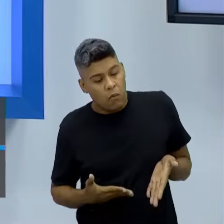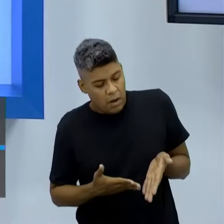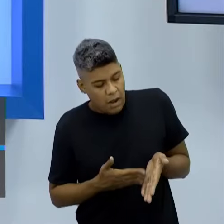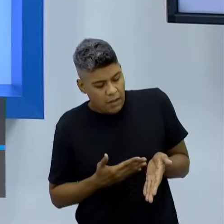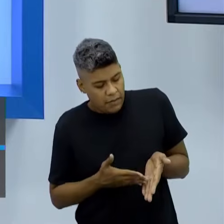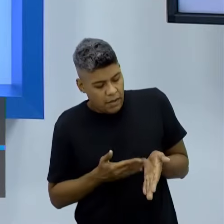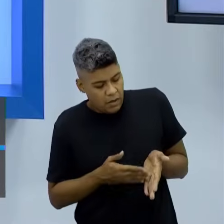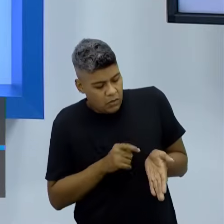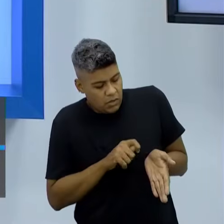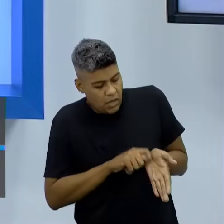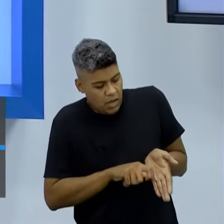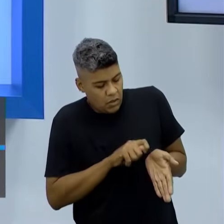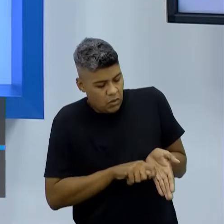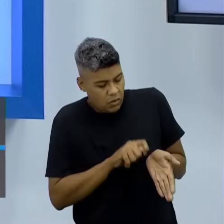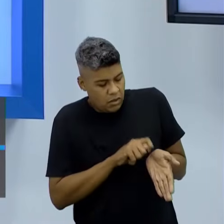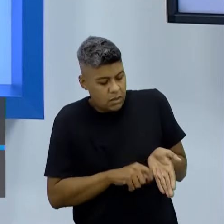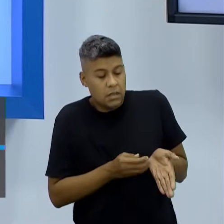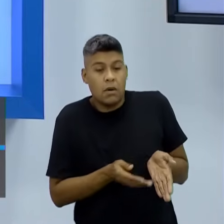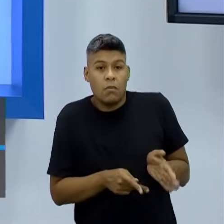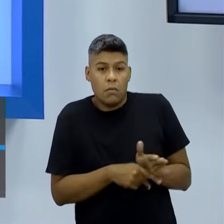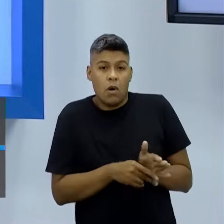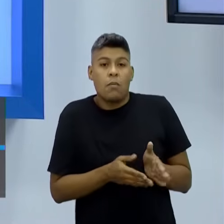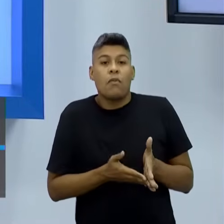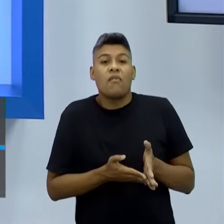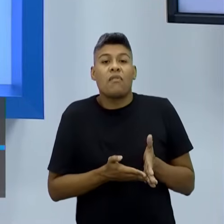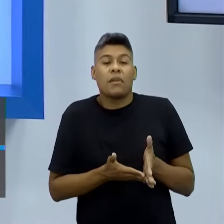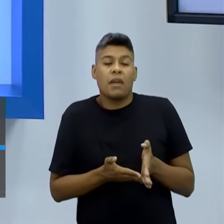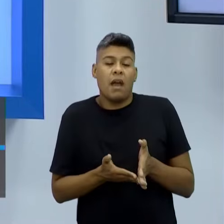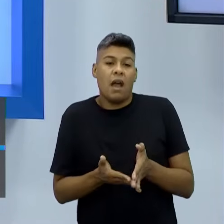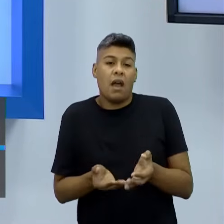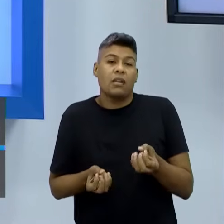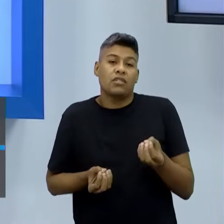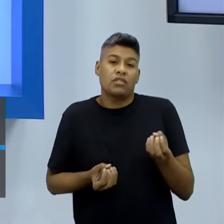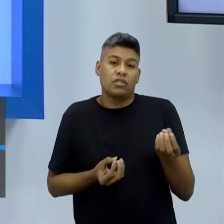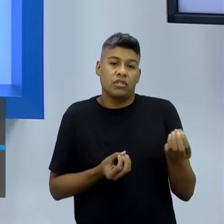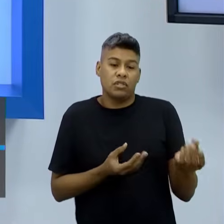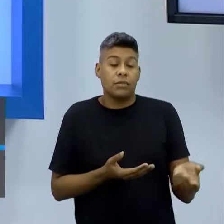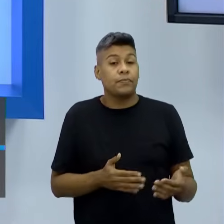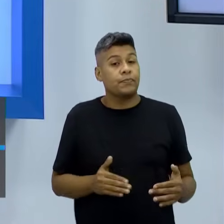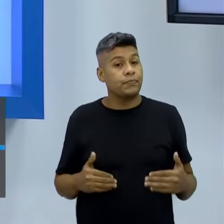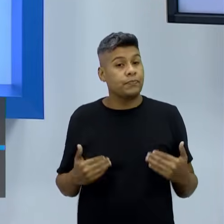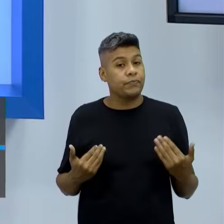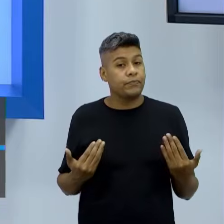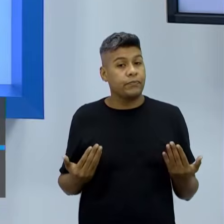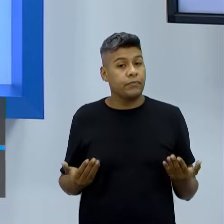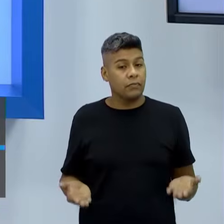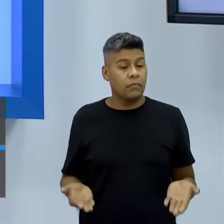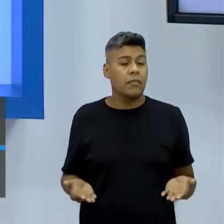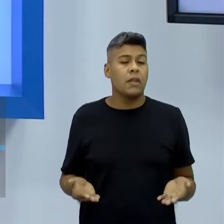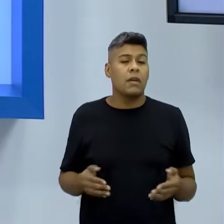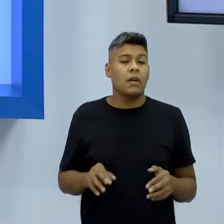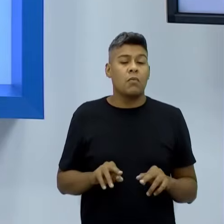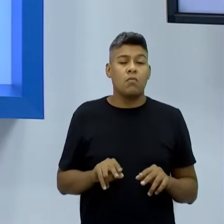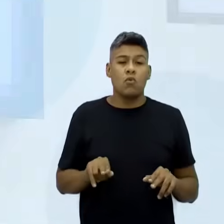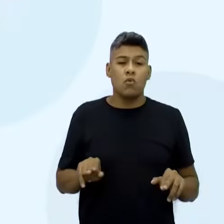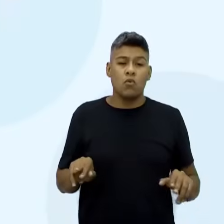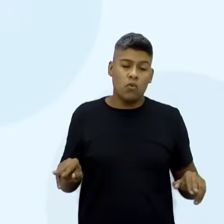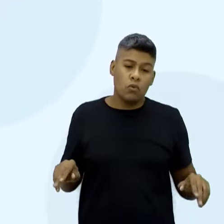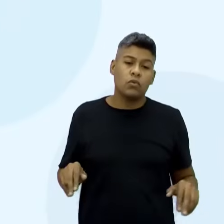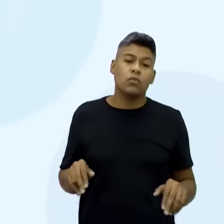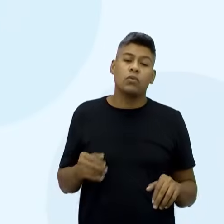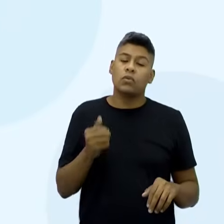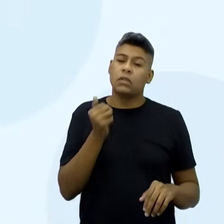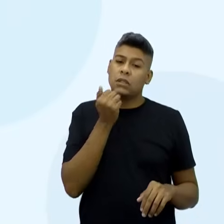de anotações da viagem, né, que eles estavam realizando. E a partir daí, muitos cientistas, né,